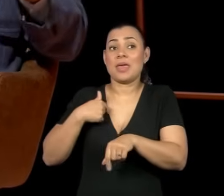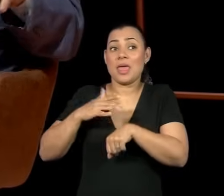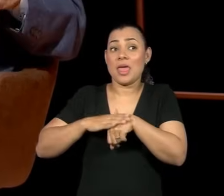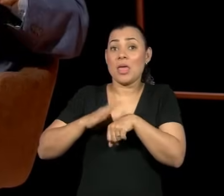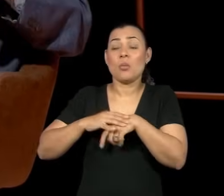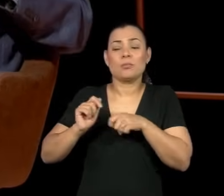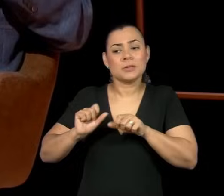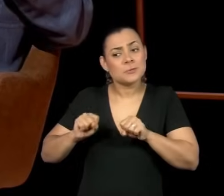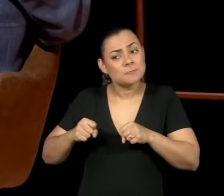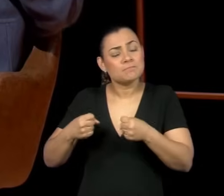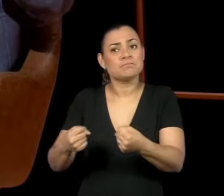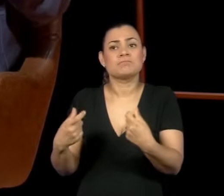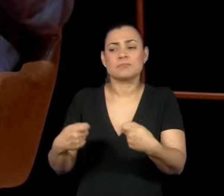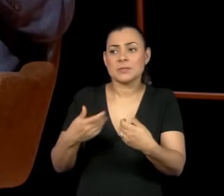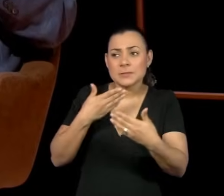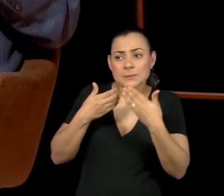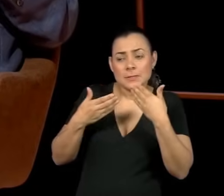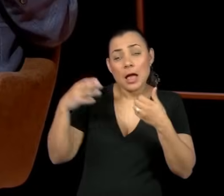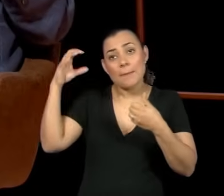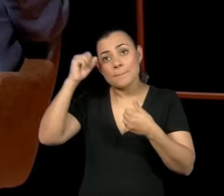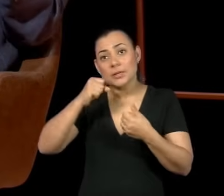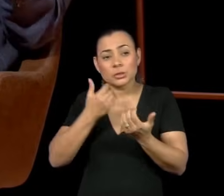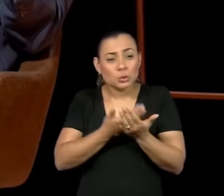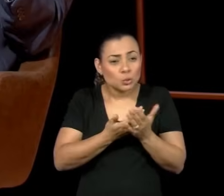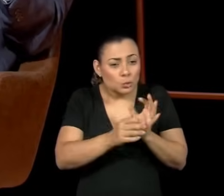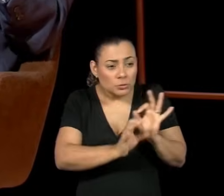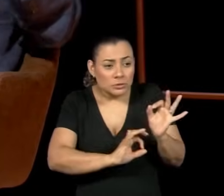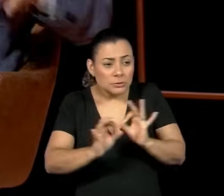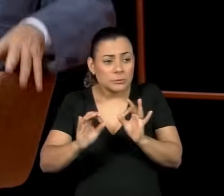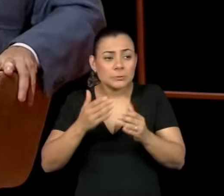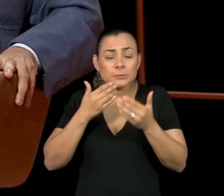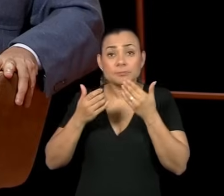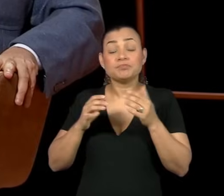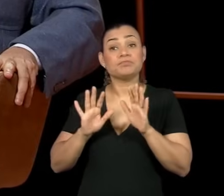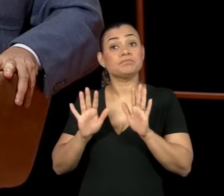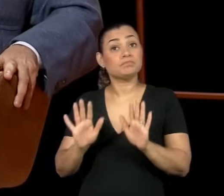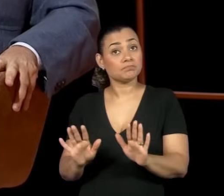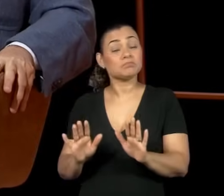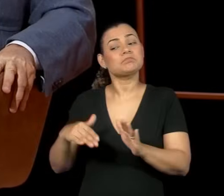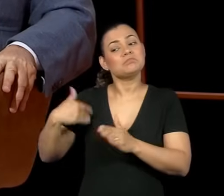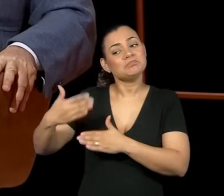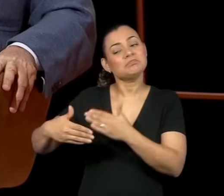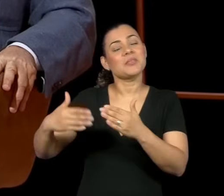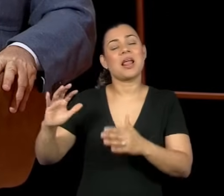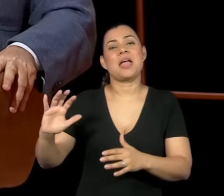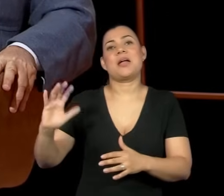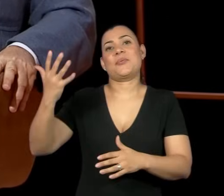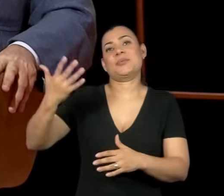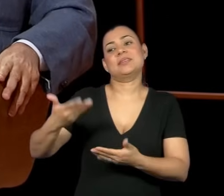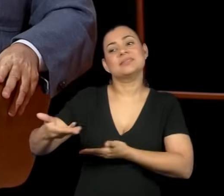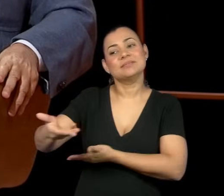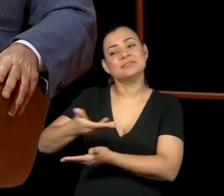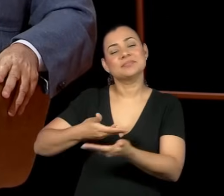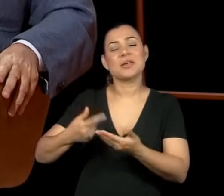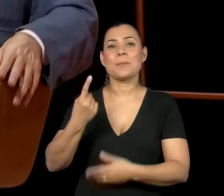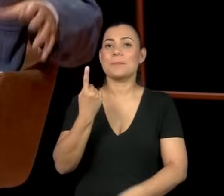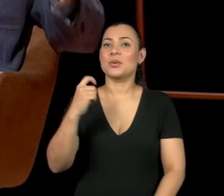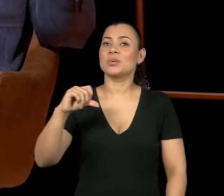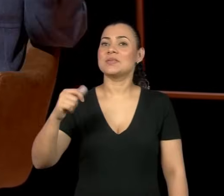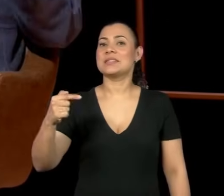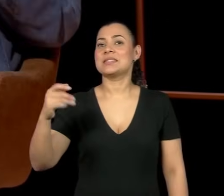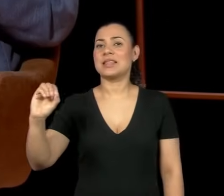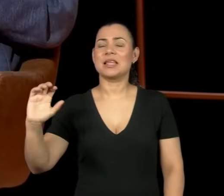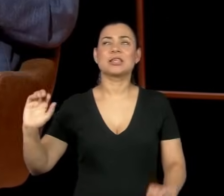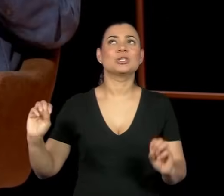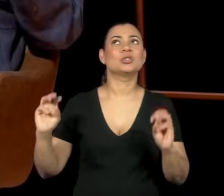hora. Perdeu aqui, ganha ali, estuda por quê. E assim aconteceu nossa década de 70 com